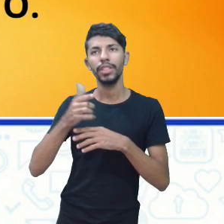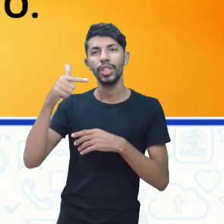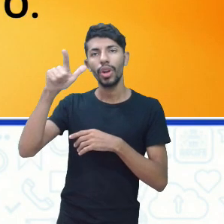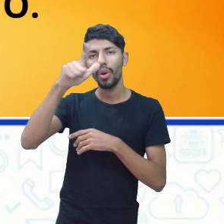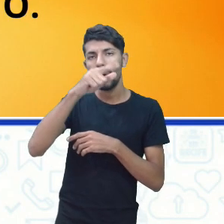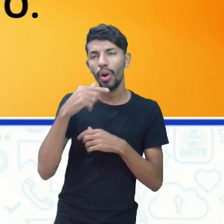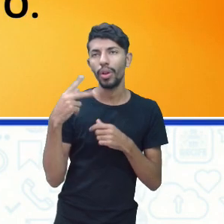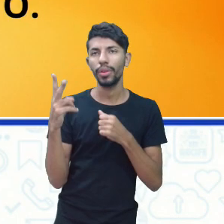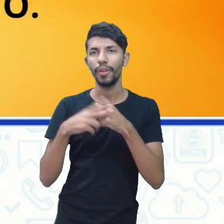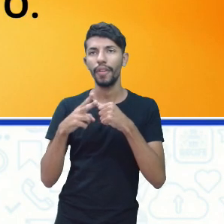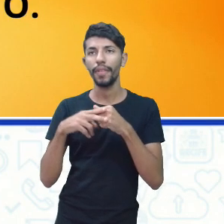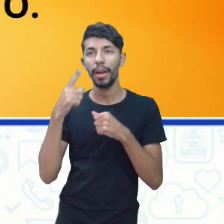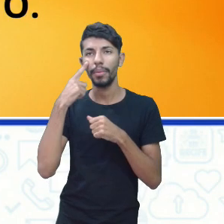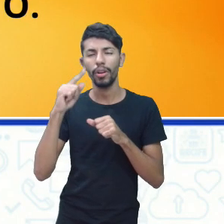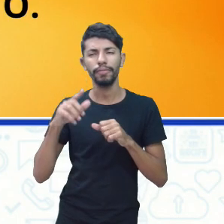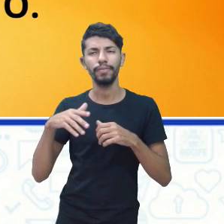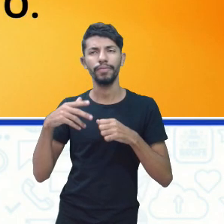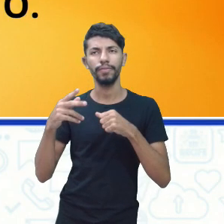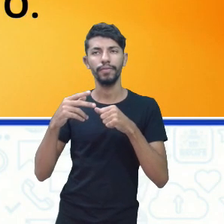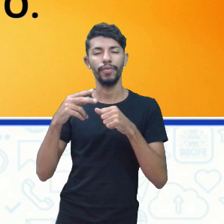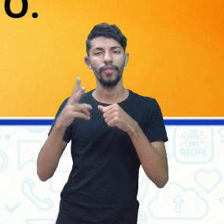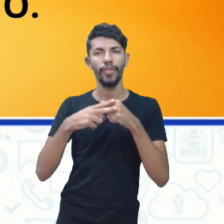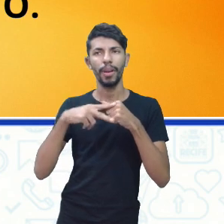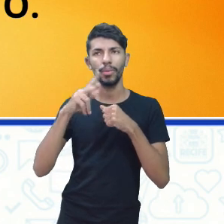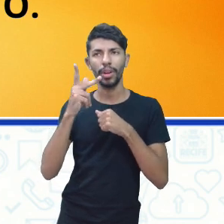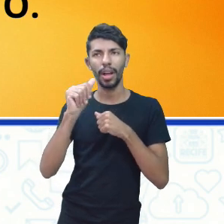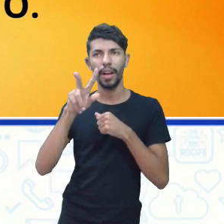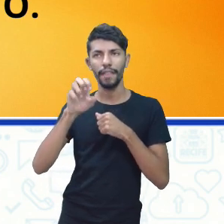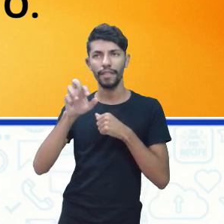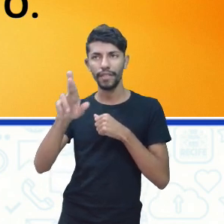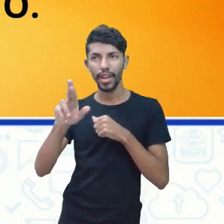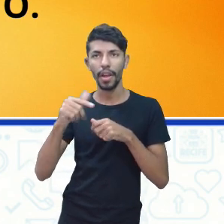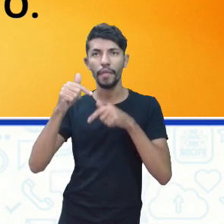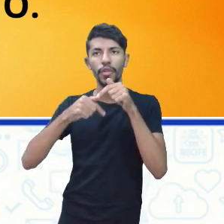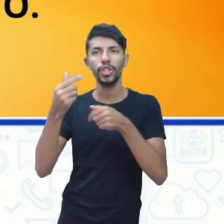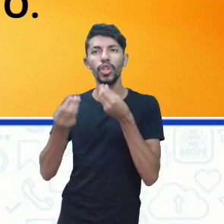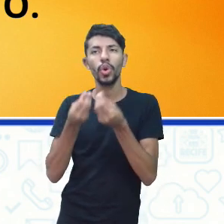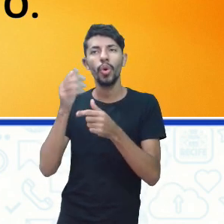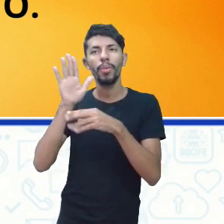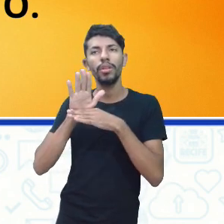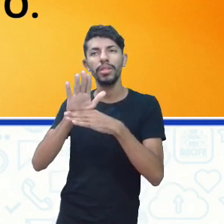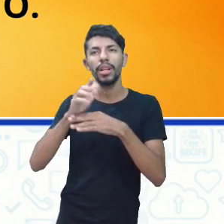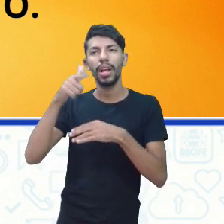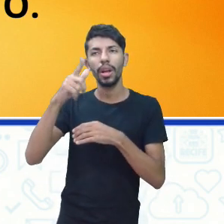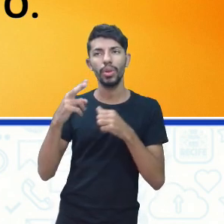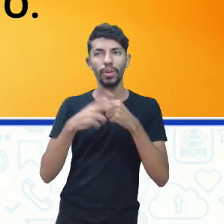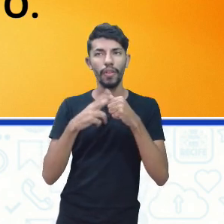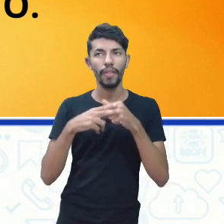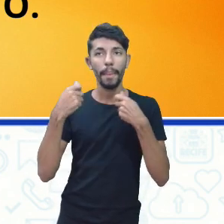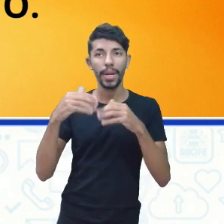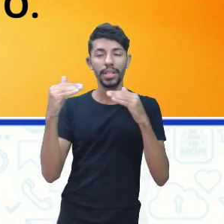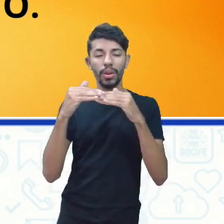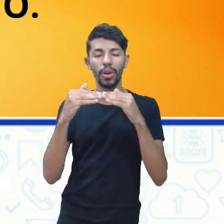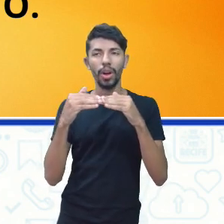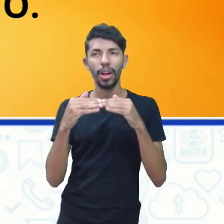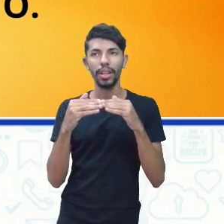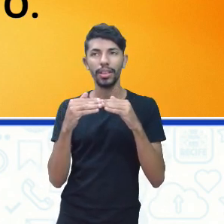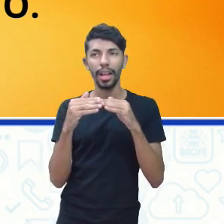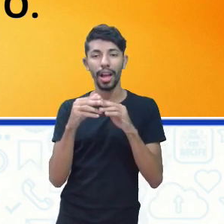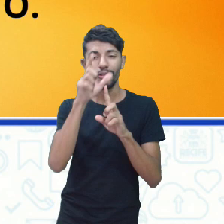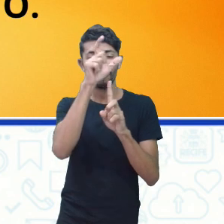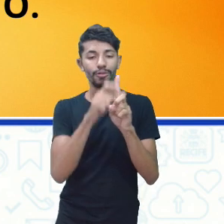Quando o verbo haver funciona como auxiliar de outro verbo, deve concordar normalmente com o